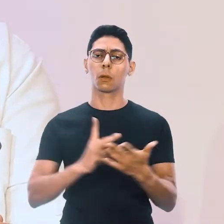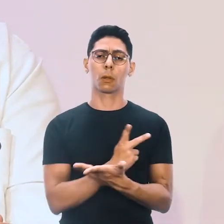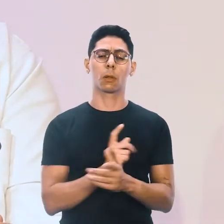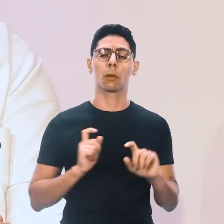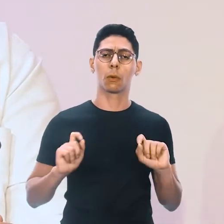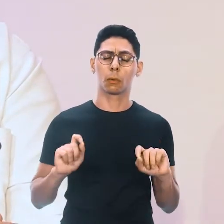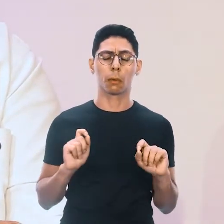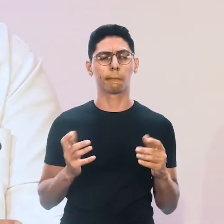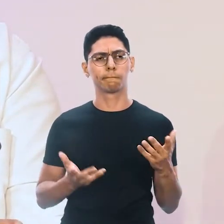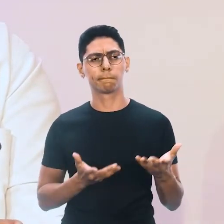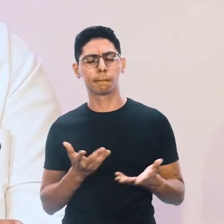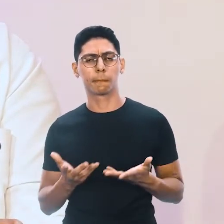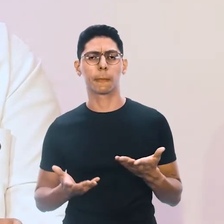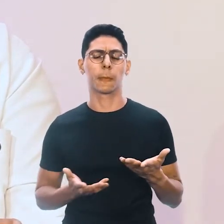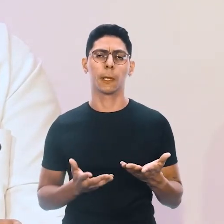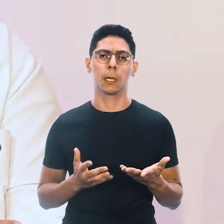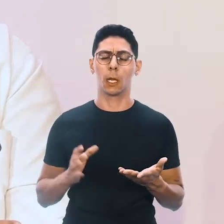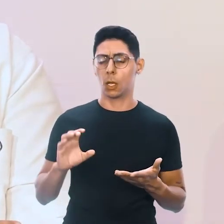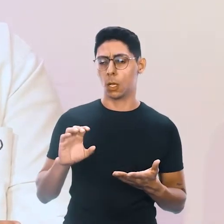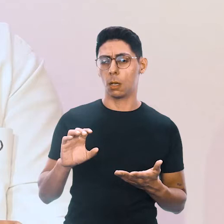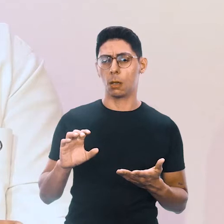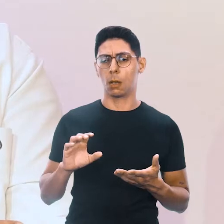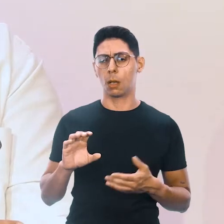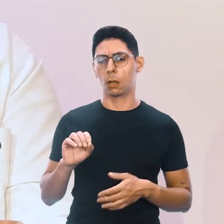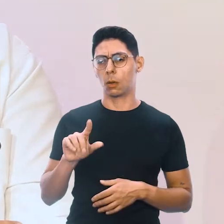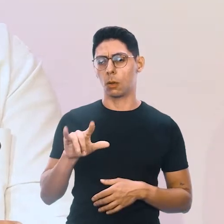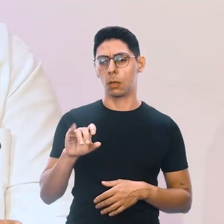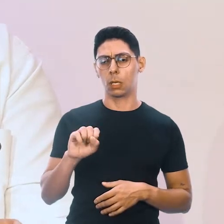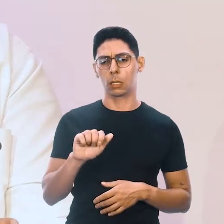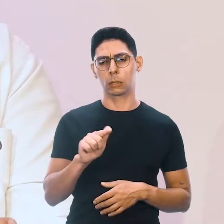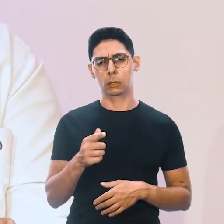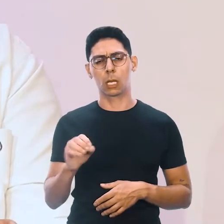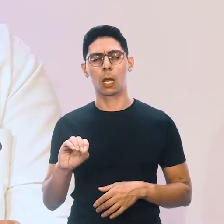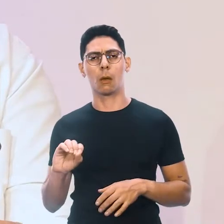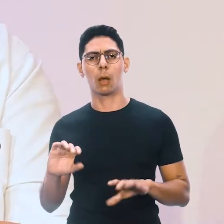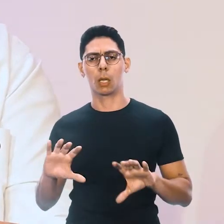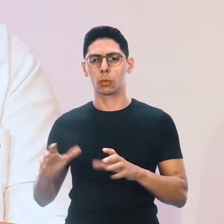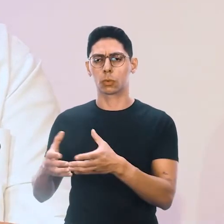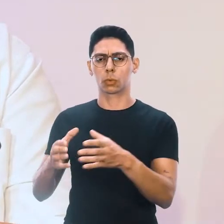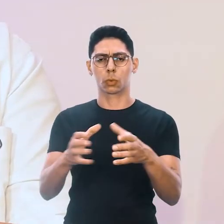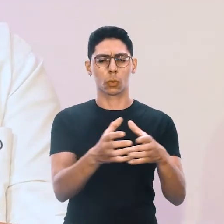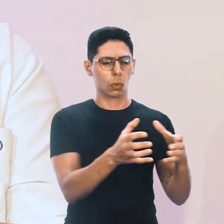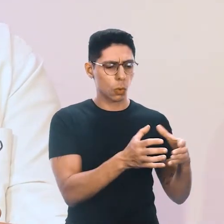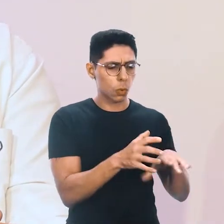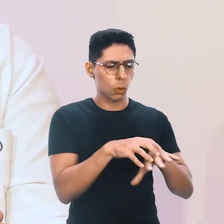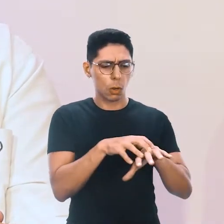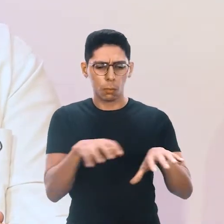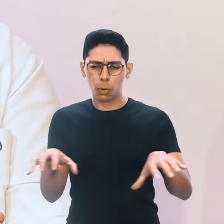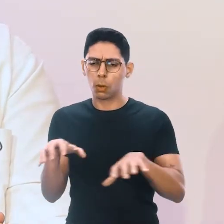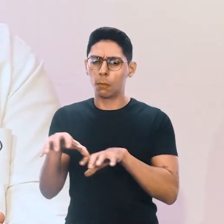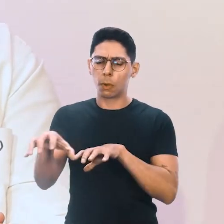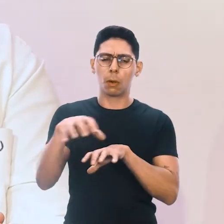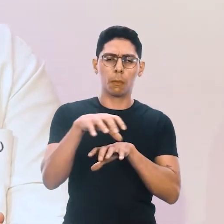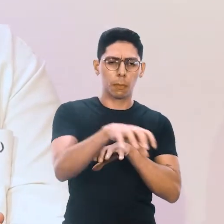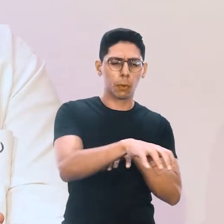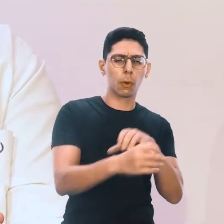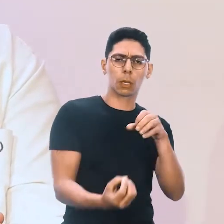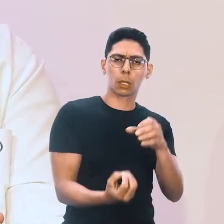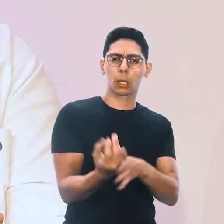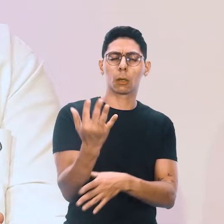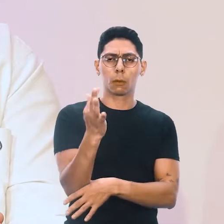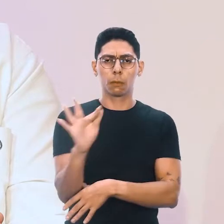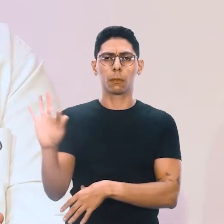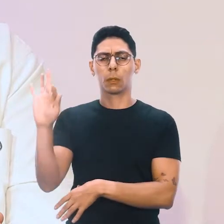a colisão, depois vem a divisão dos grupos, aí as federações,